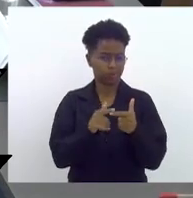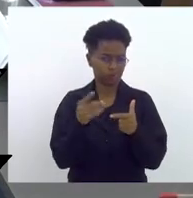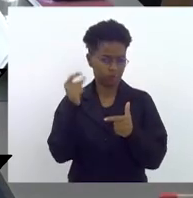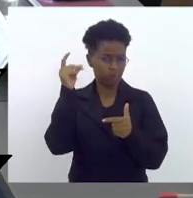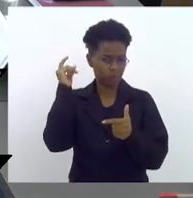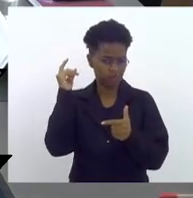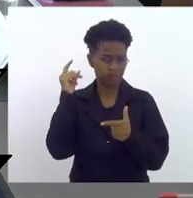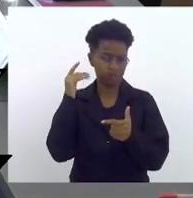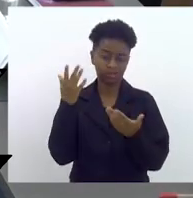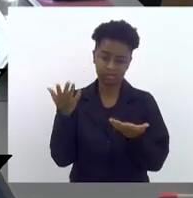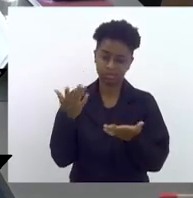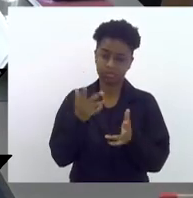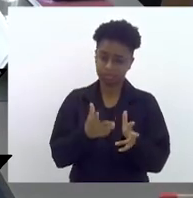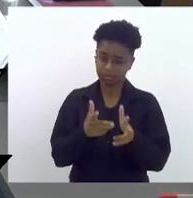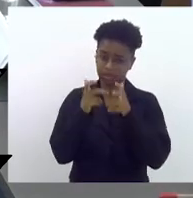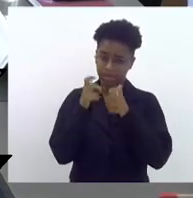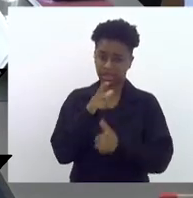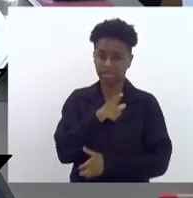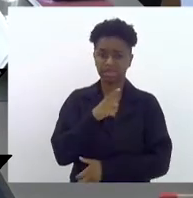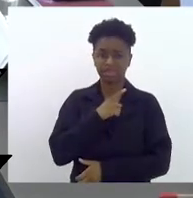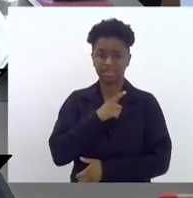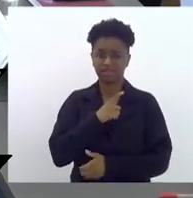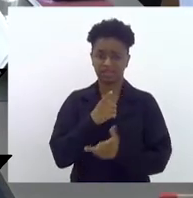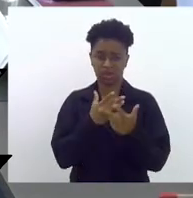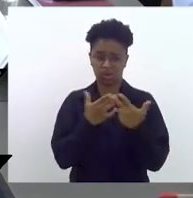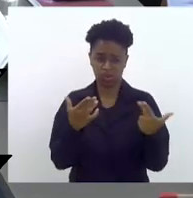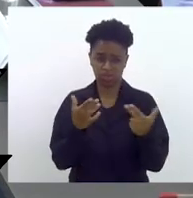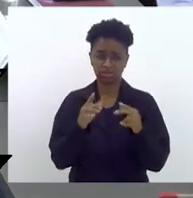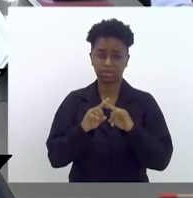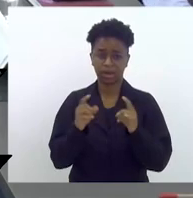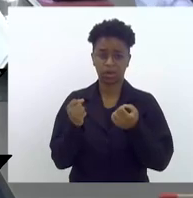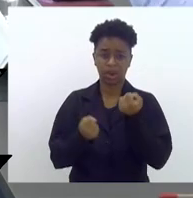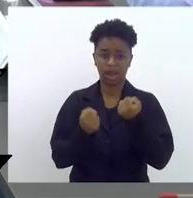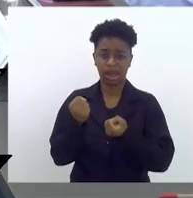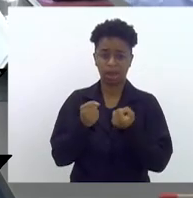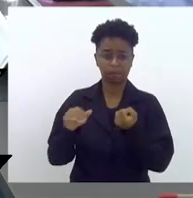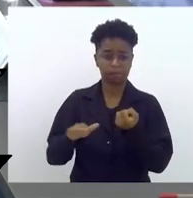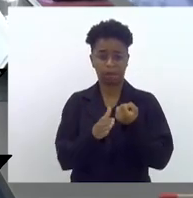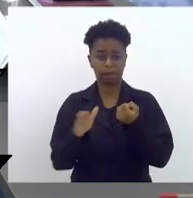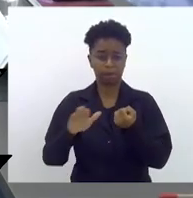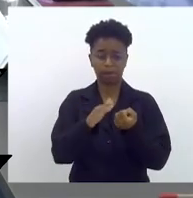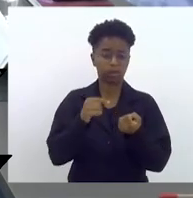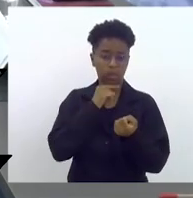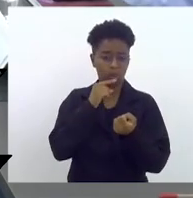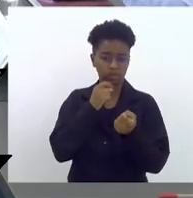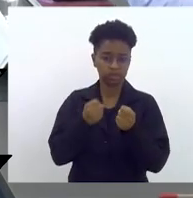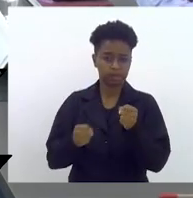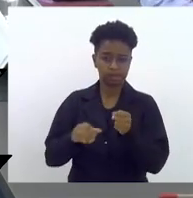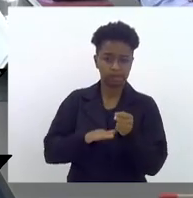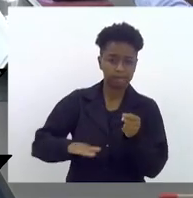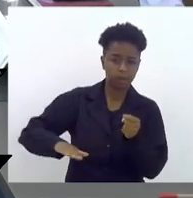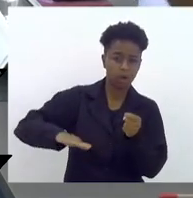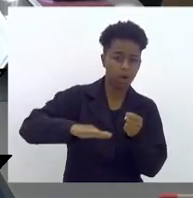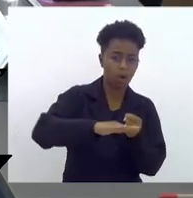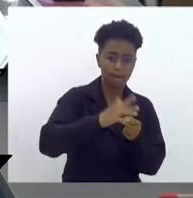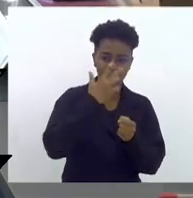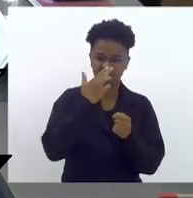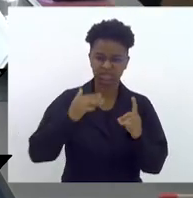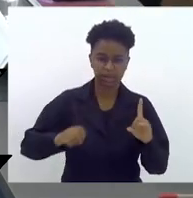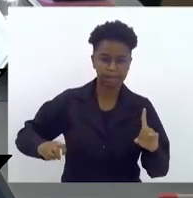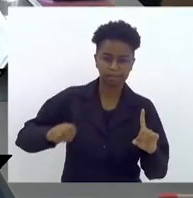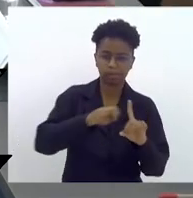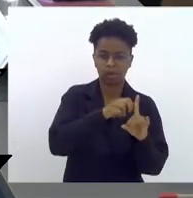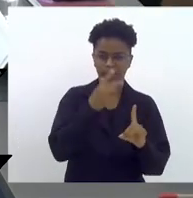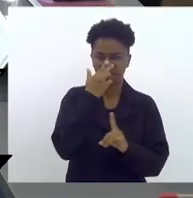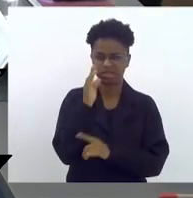se verificou que ele teve alguma coisa o carro simplesmente não fez a curva e bateu então parece que ele teve algum